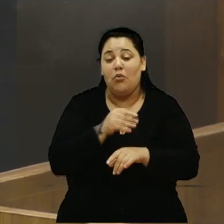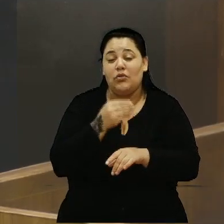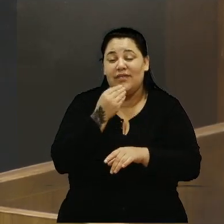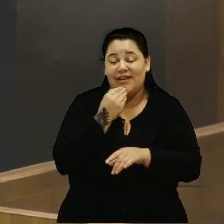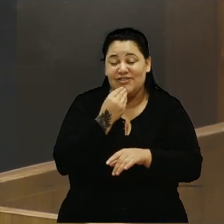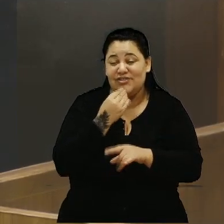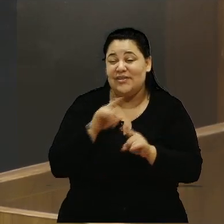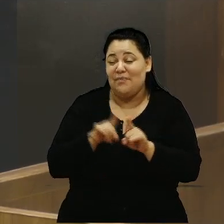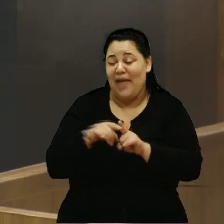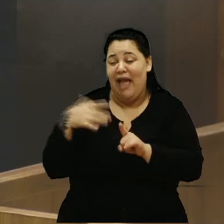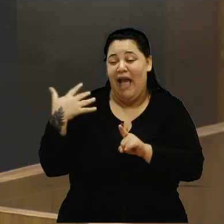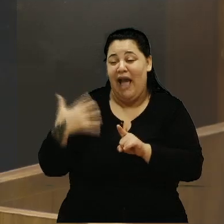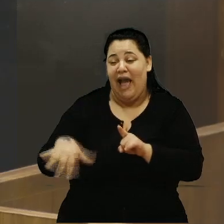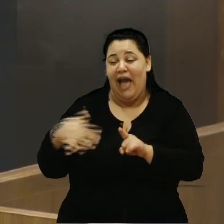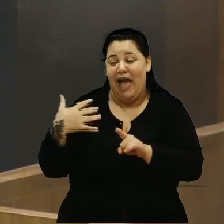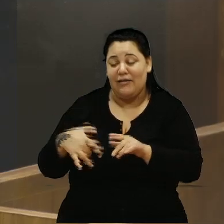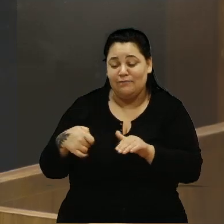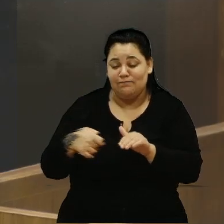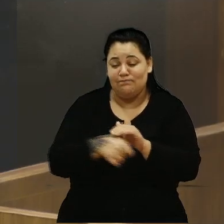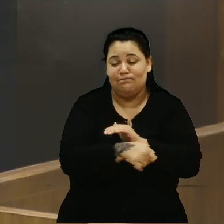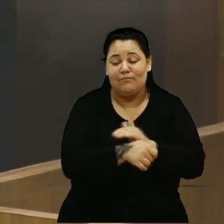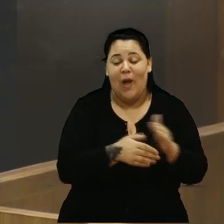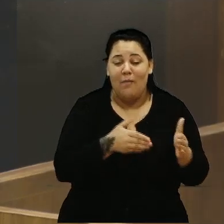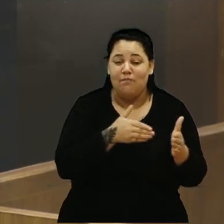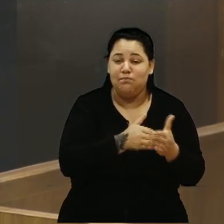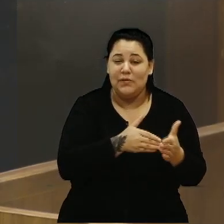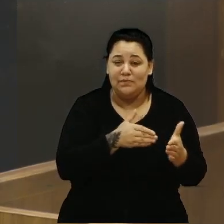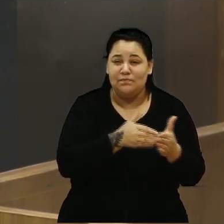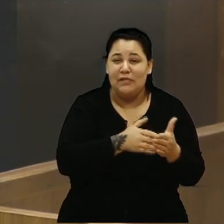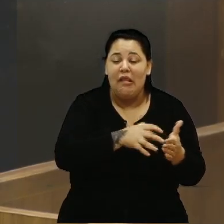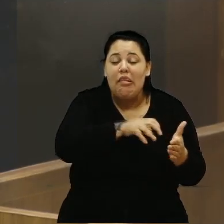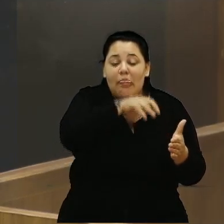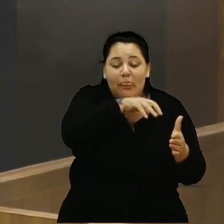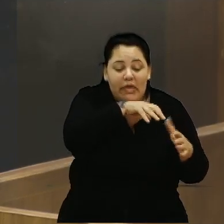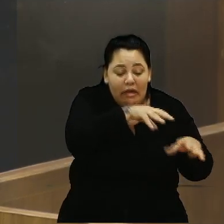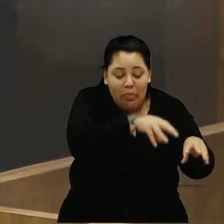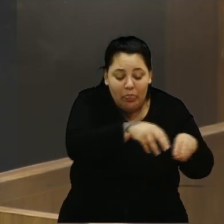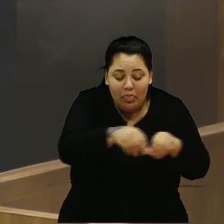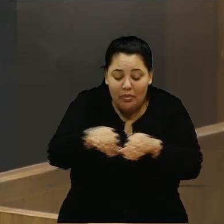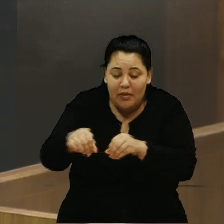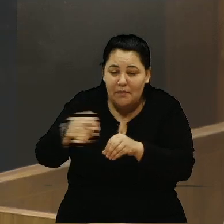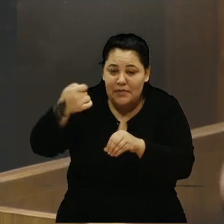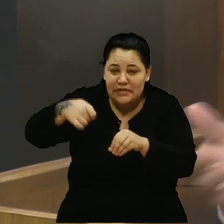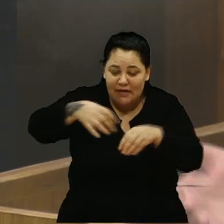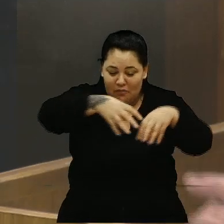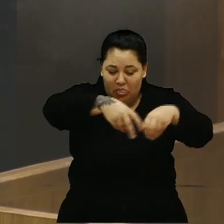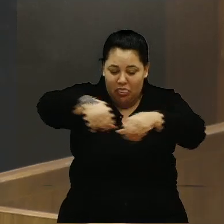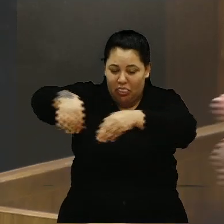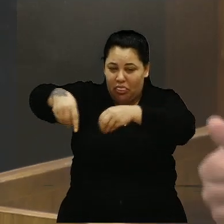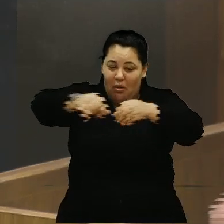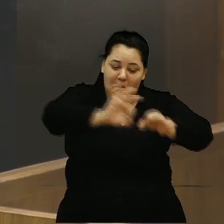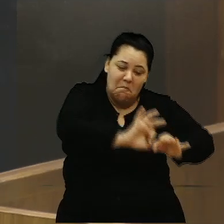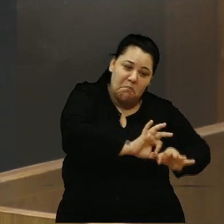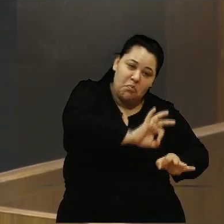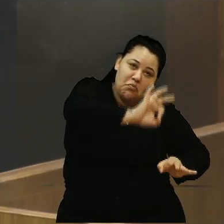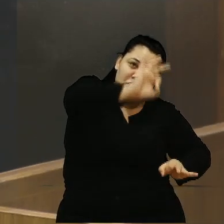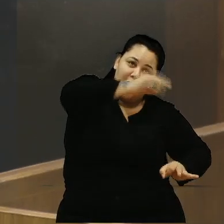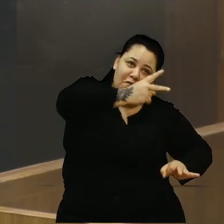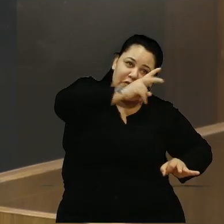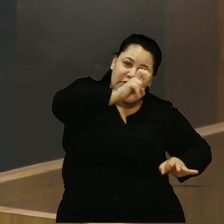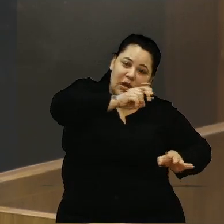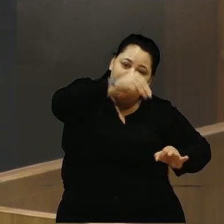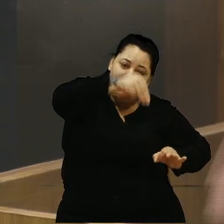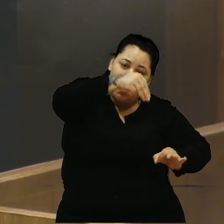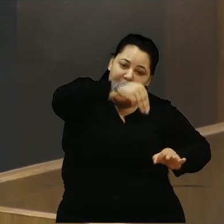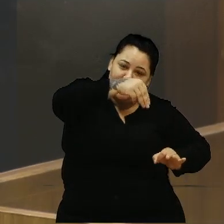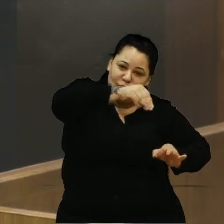grande também, seria um empecilho, um aterramento em torno de 25 metros de altura numa parte que teria que fazer aonde ficaria a